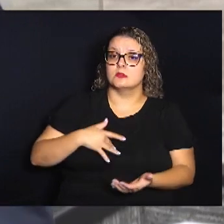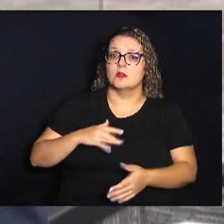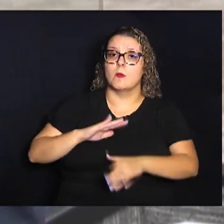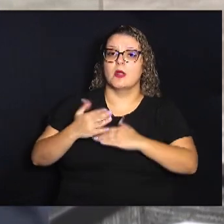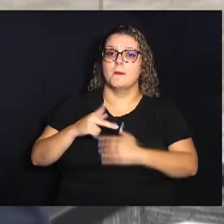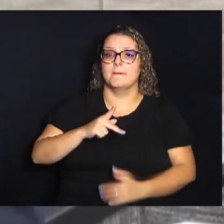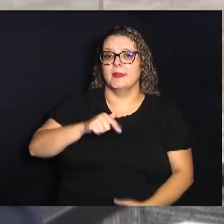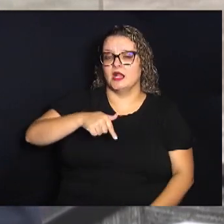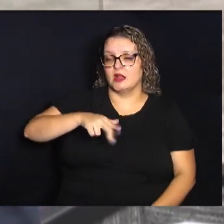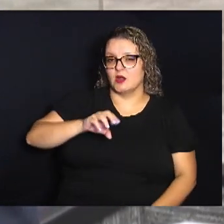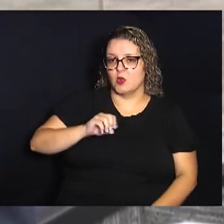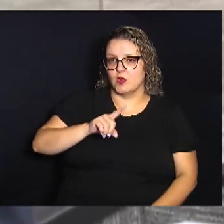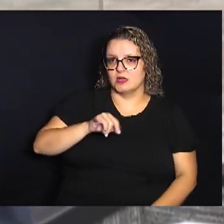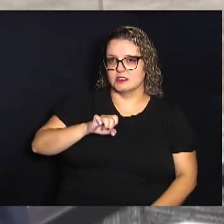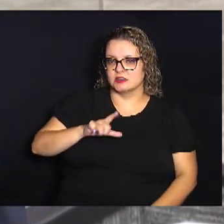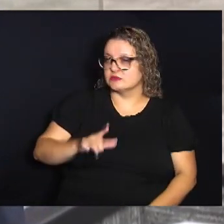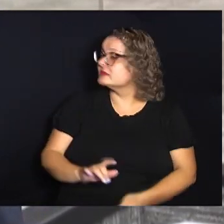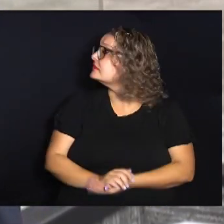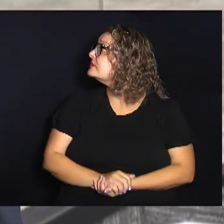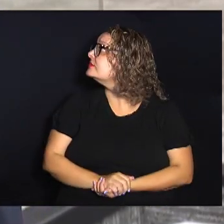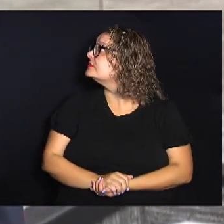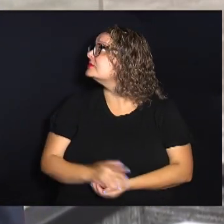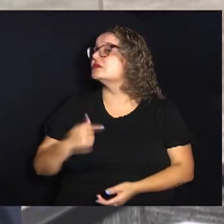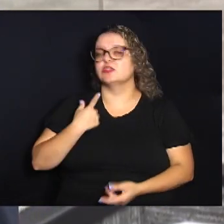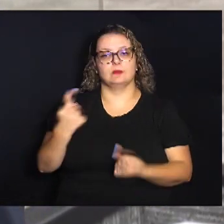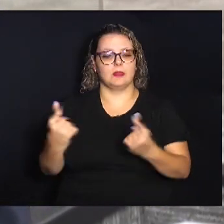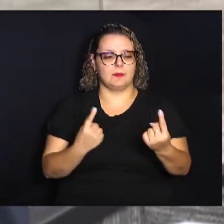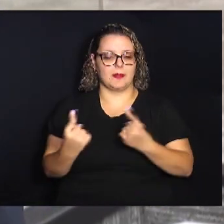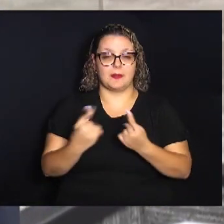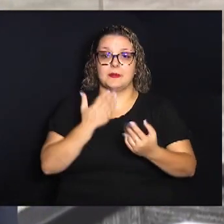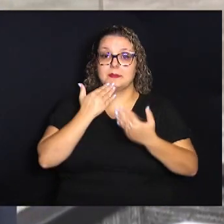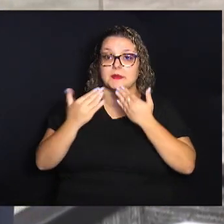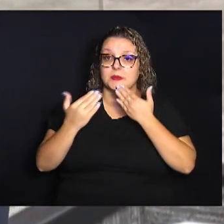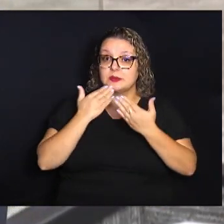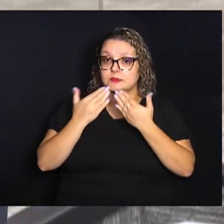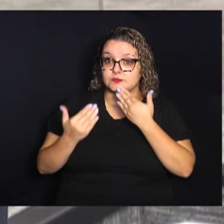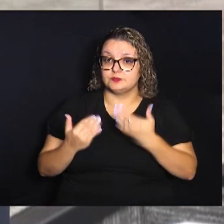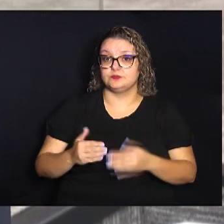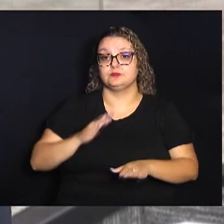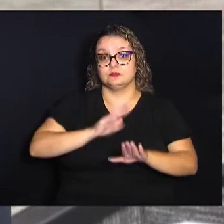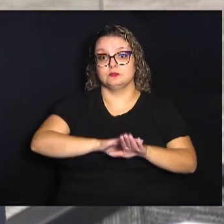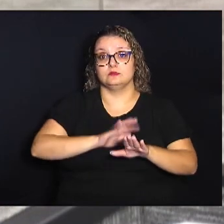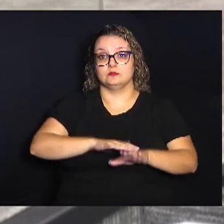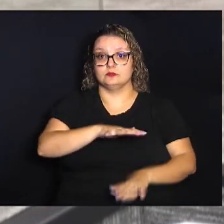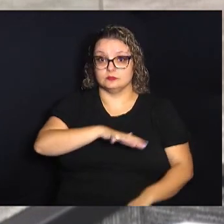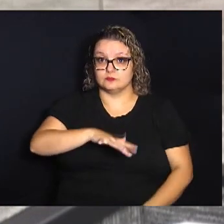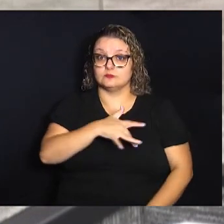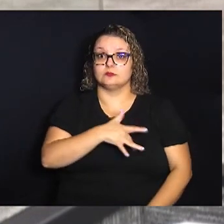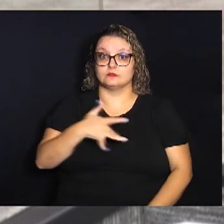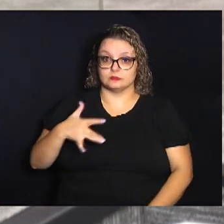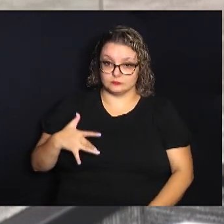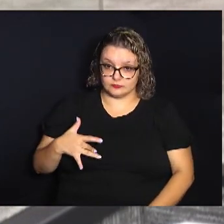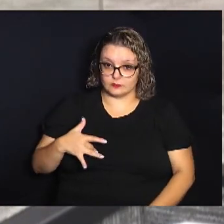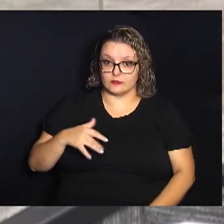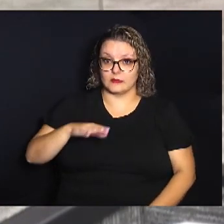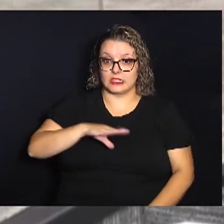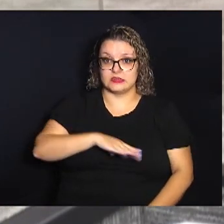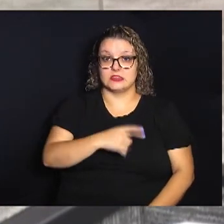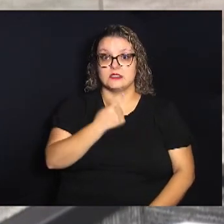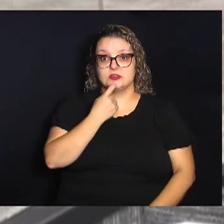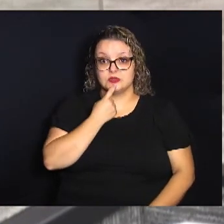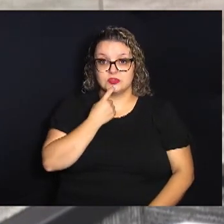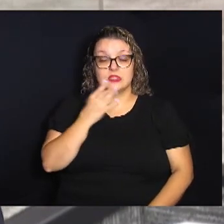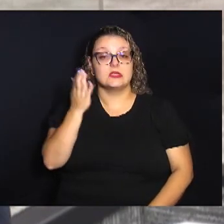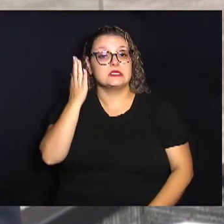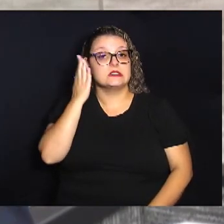Nós recebemos inúmeras demandas aqui no nosso gabinete, né? E principalmente atuamos bastante na área da saúde do município de Campinas.